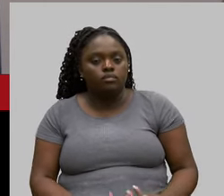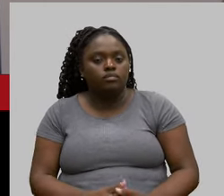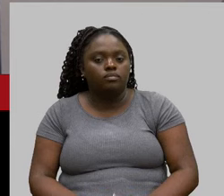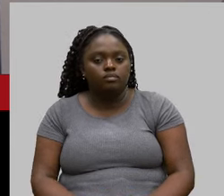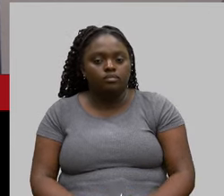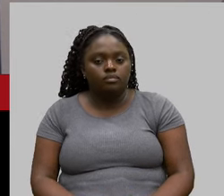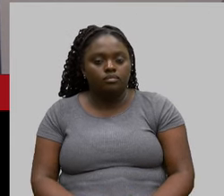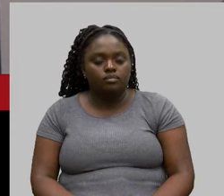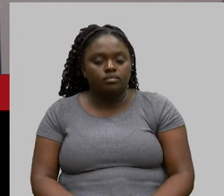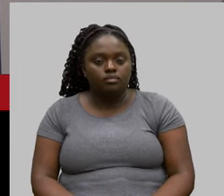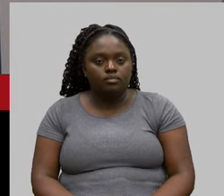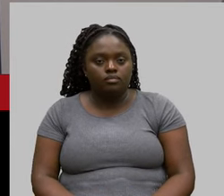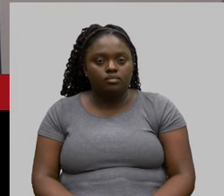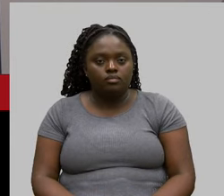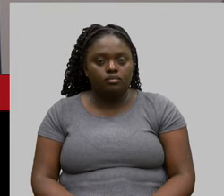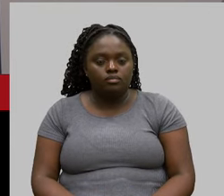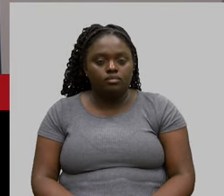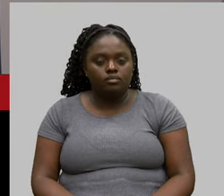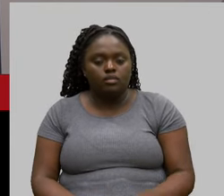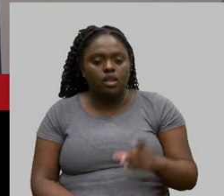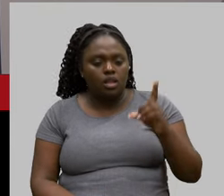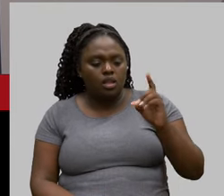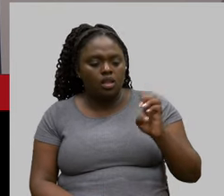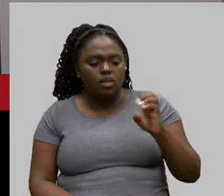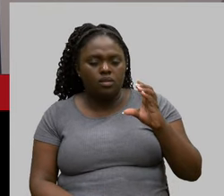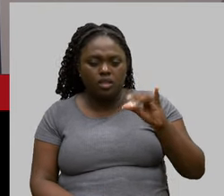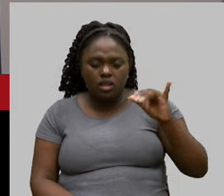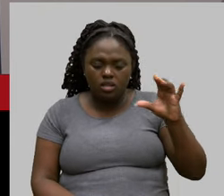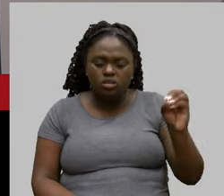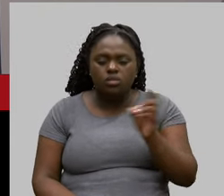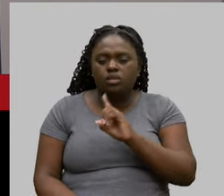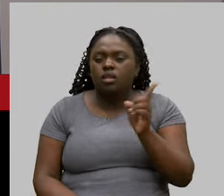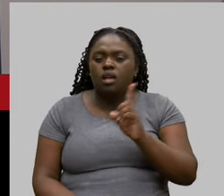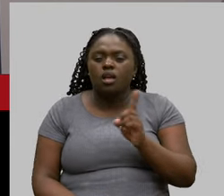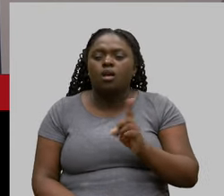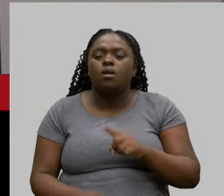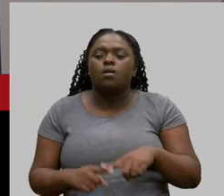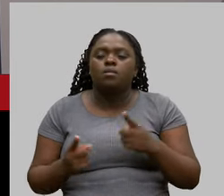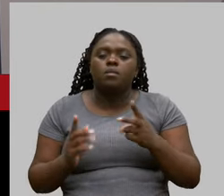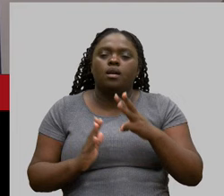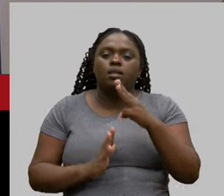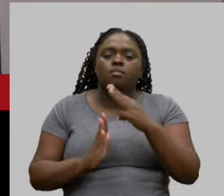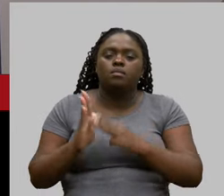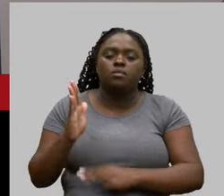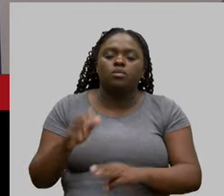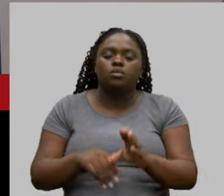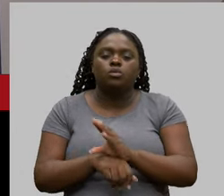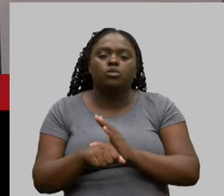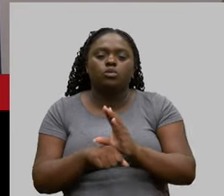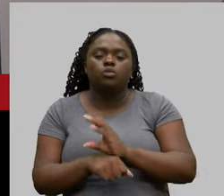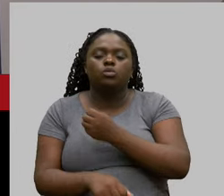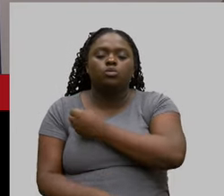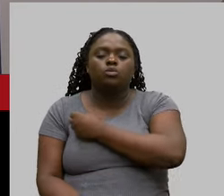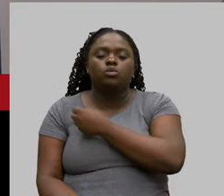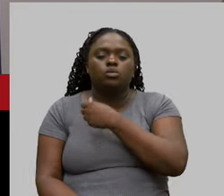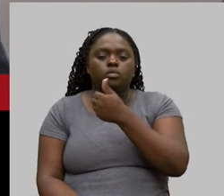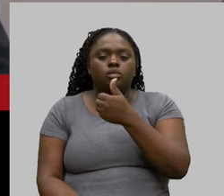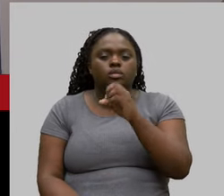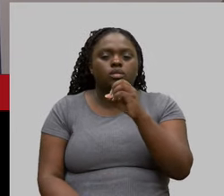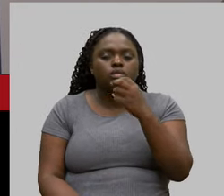é o Deso que está falando isso não é a emenda constitucional número 103 no seu artigo